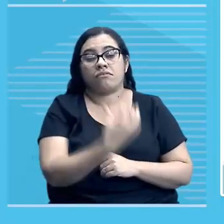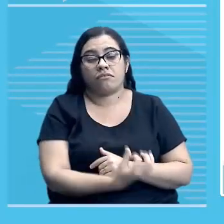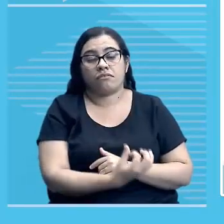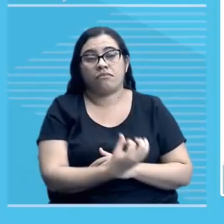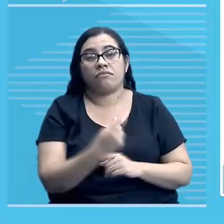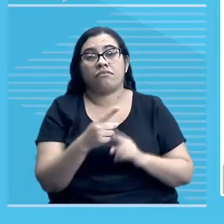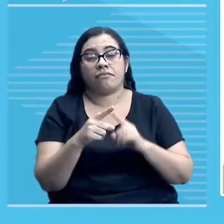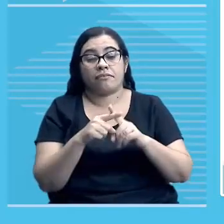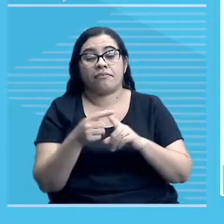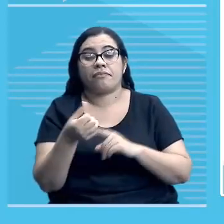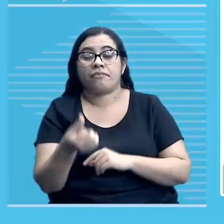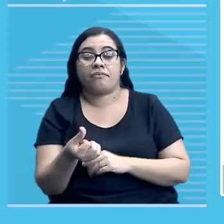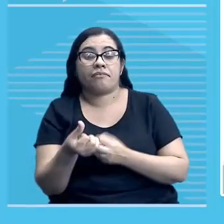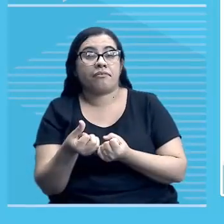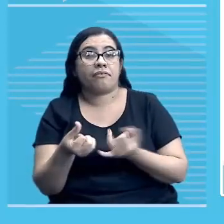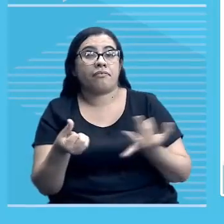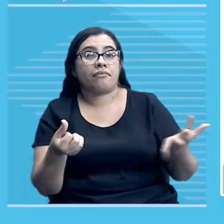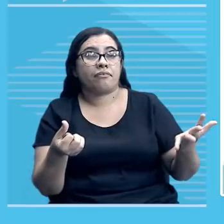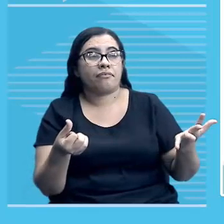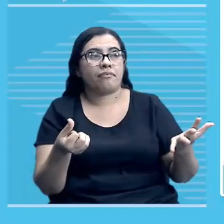16 vezes 6 dá